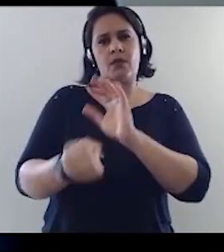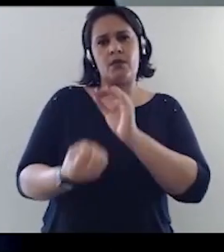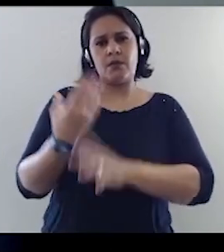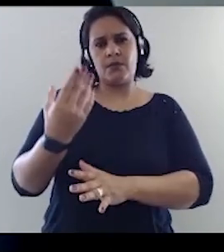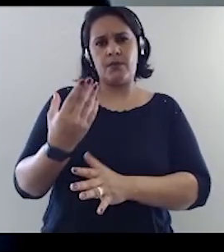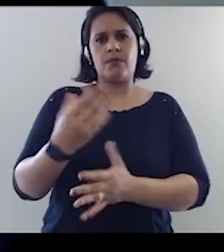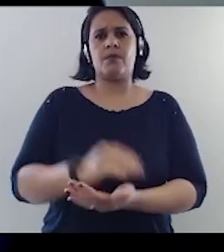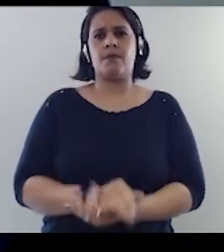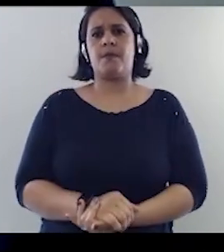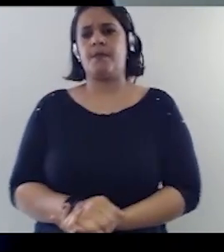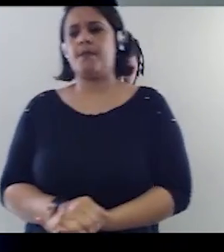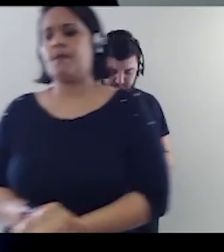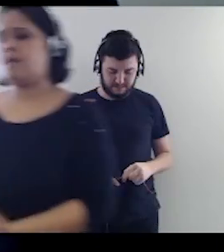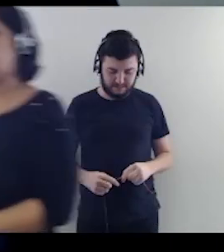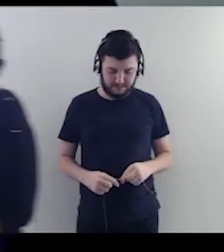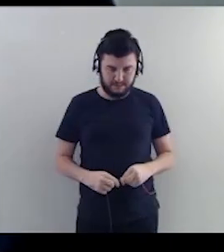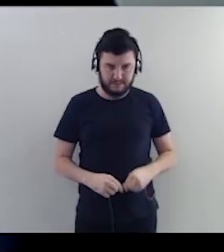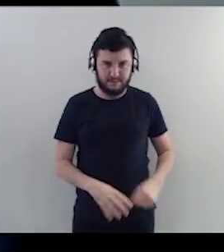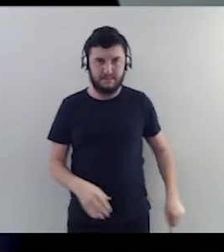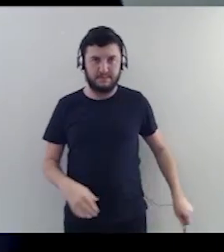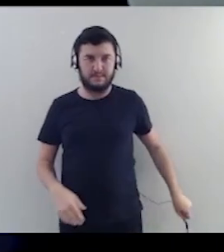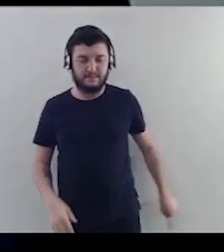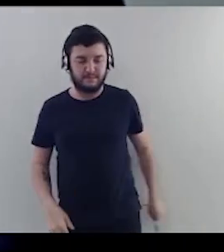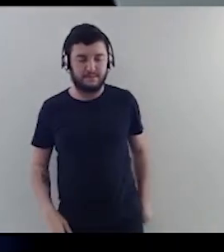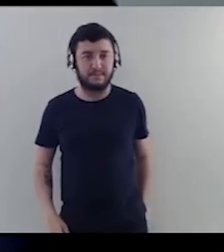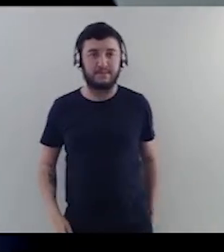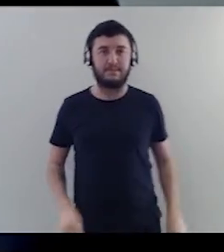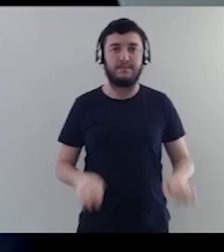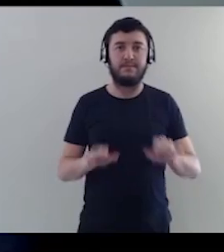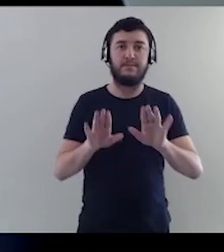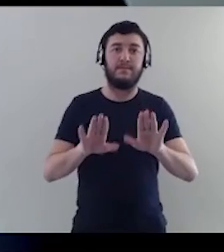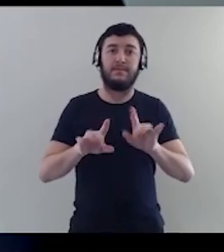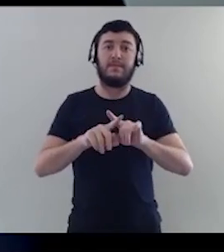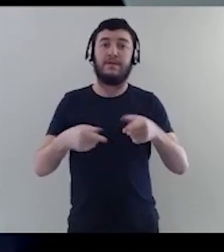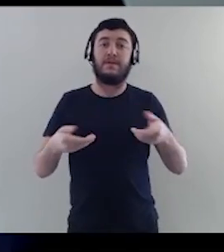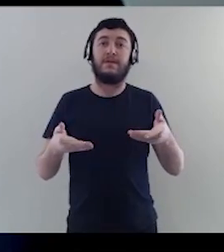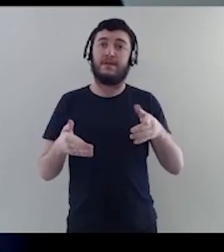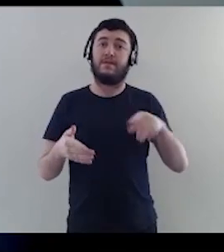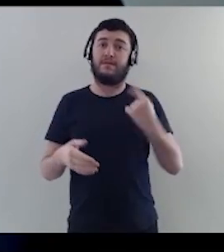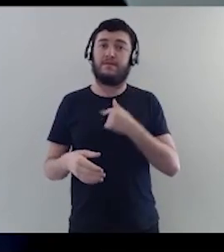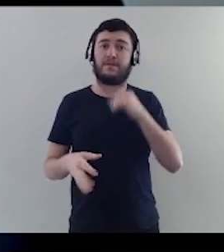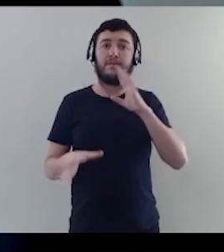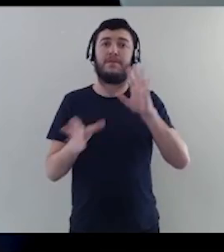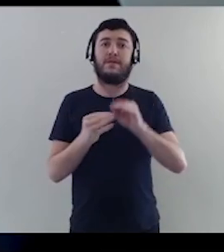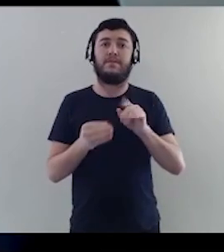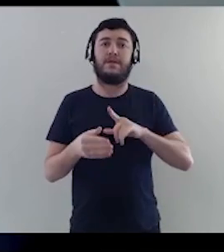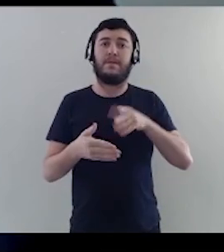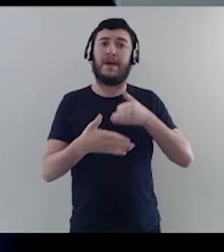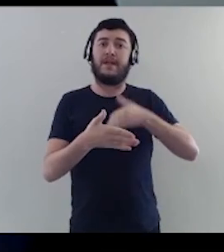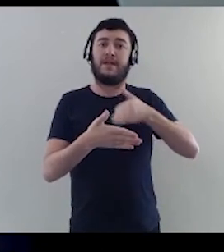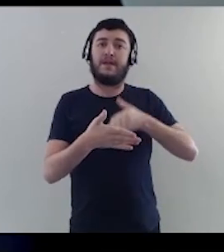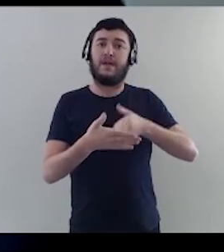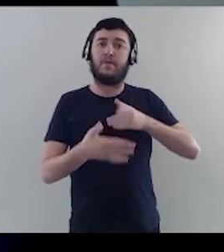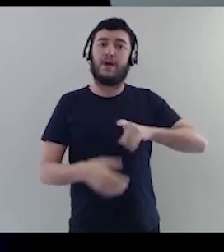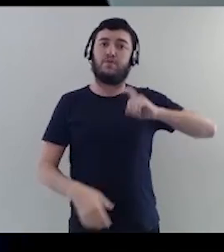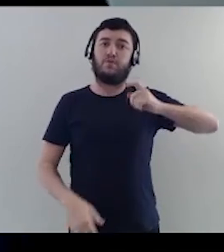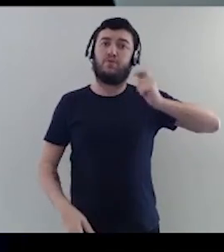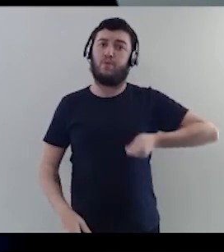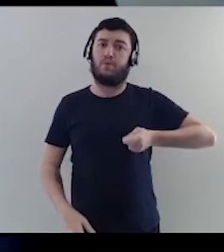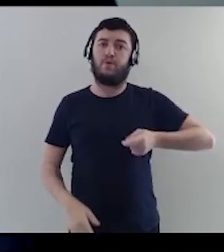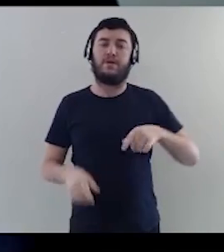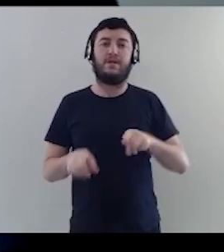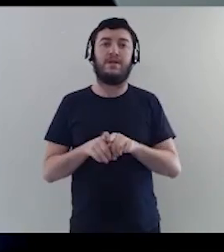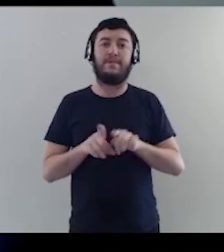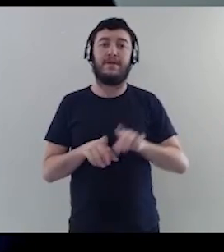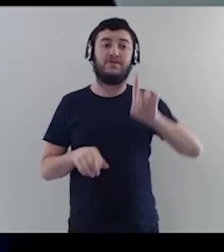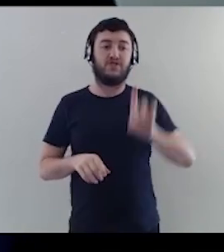sinalização. Muito bem, este orçamento passa, só é uma restrição dura, em direitos sociais, é inconstitucional,